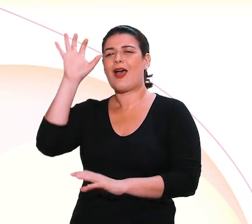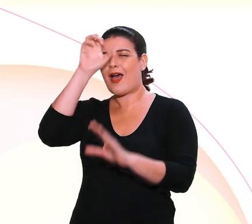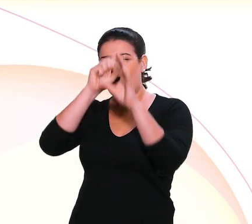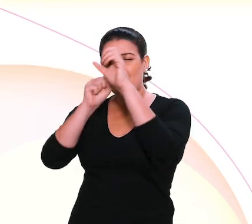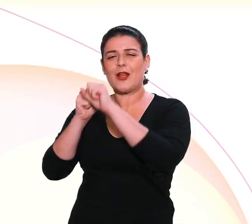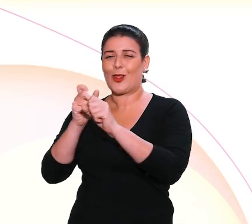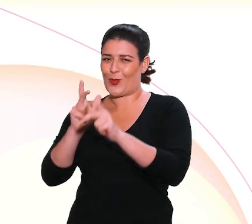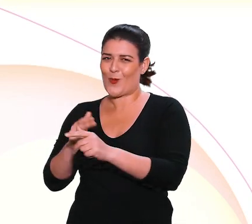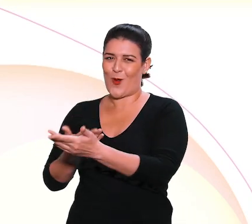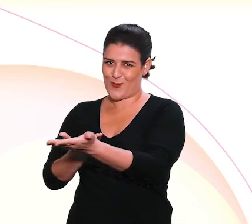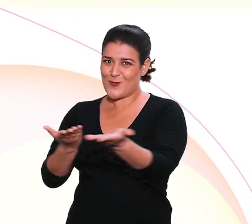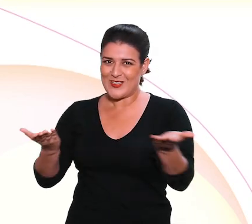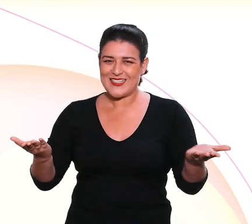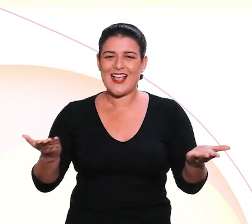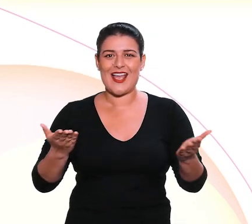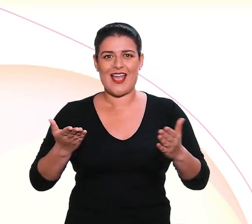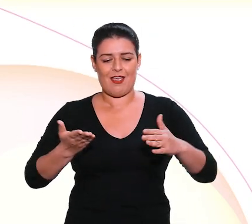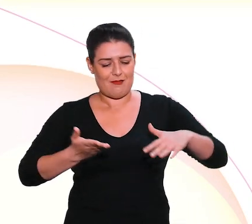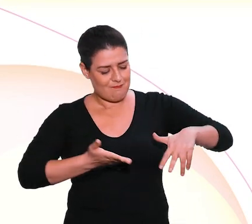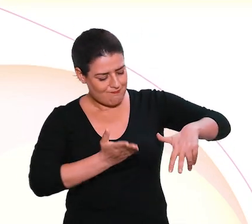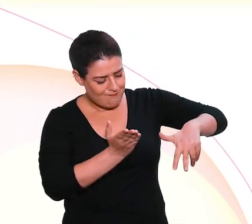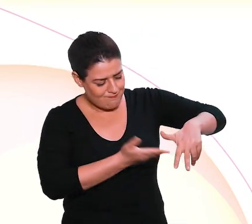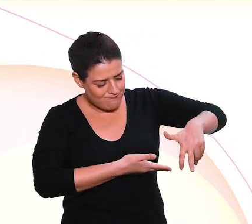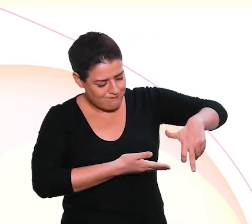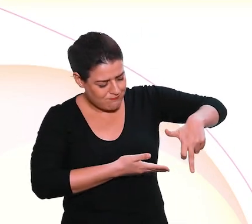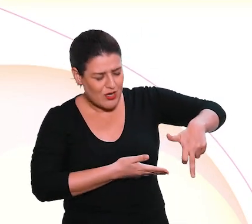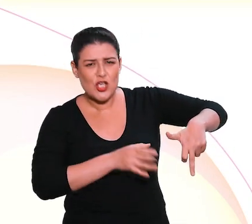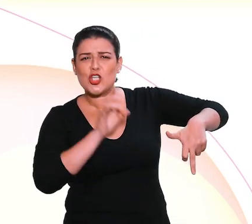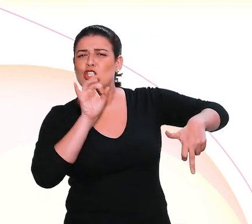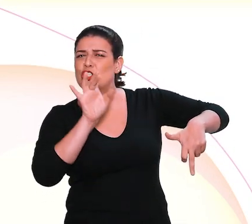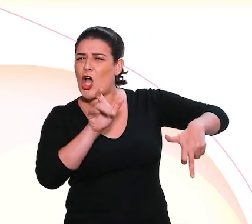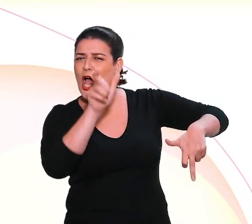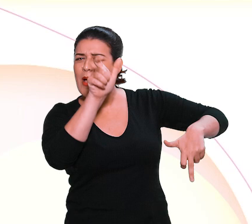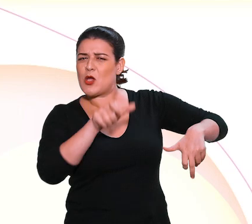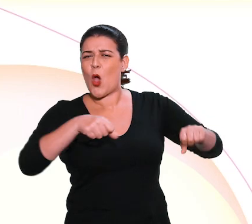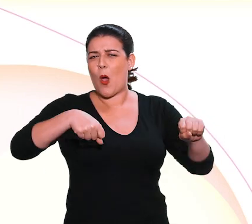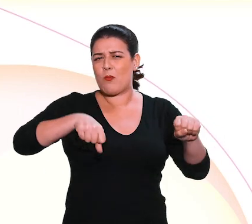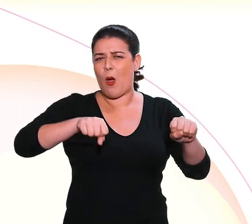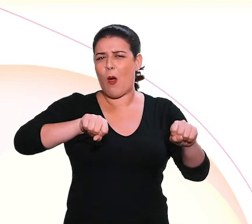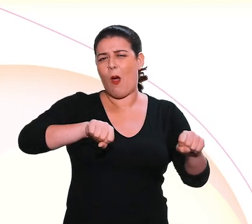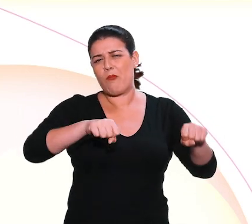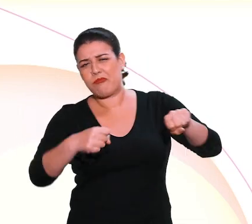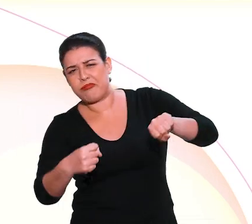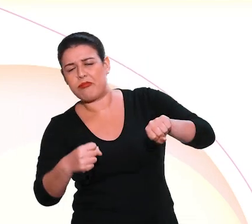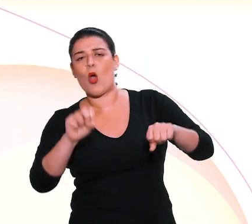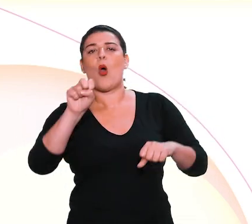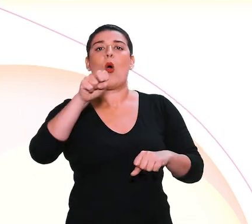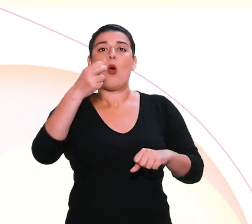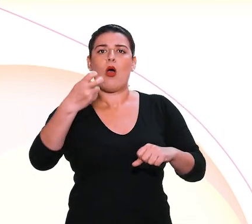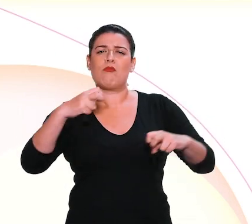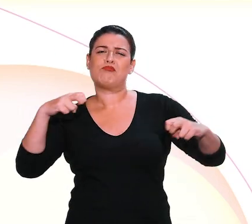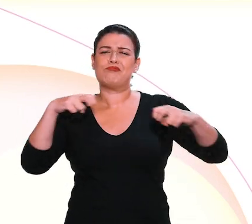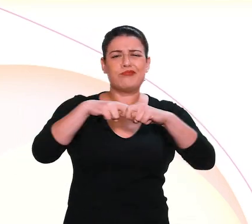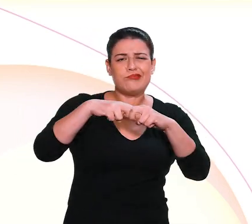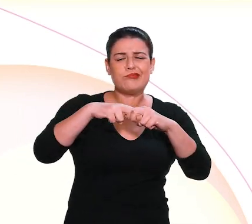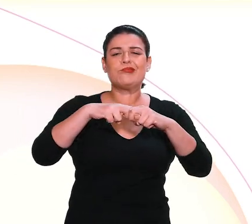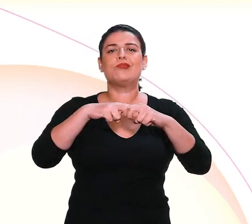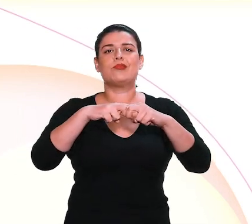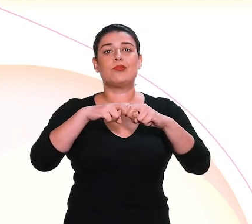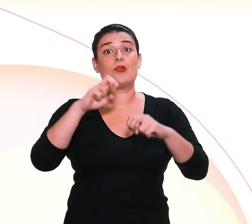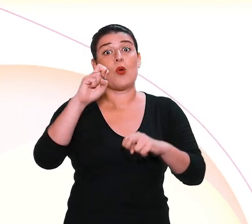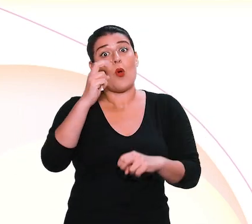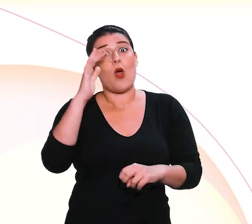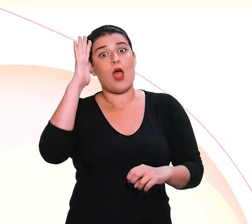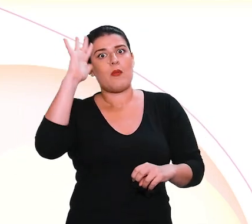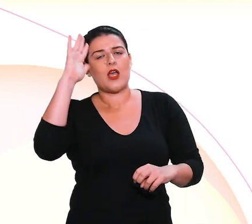como vocês, que a amputação de membro inferior só acontece em pessoas que andam de moto, que sofreram acidentes, ou a gente imagina